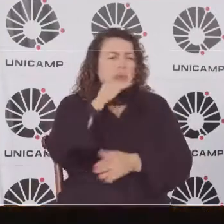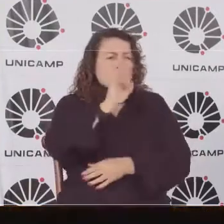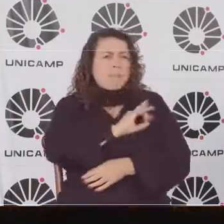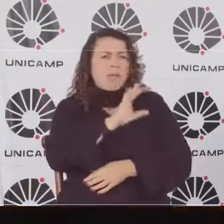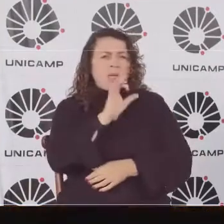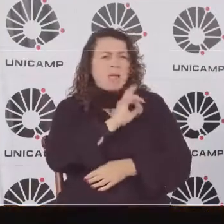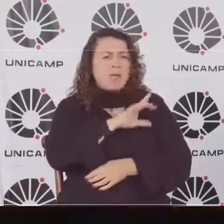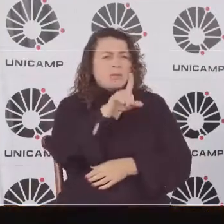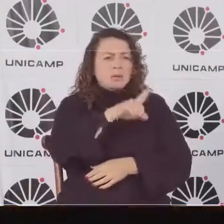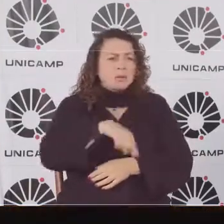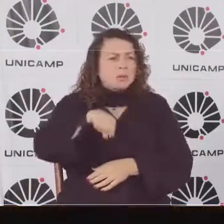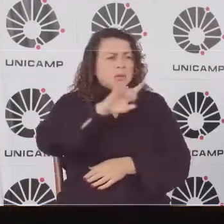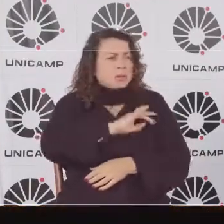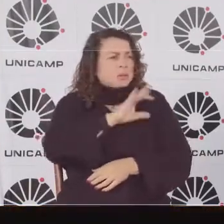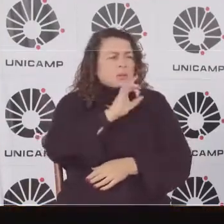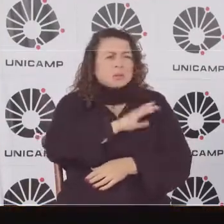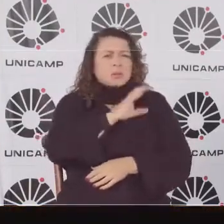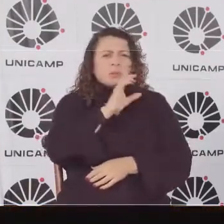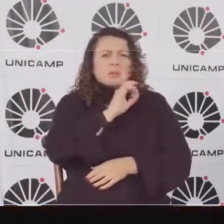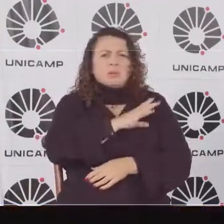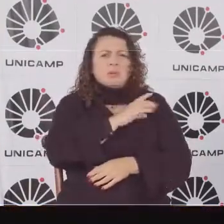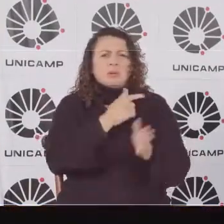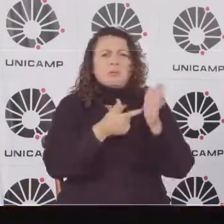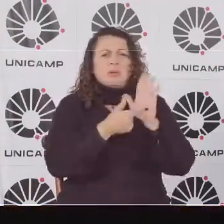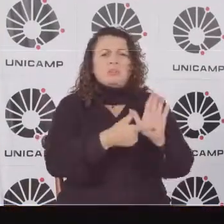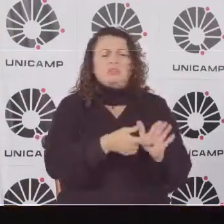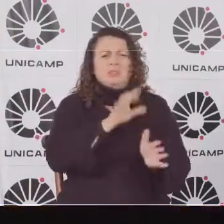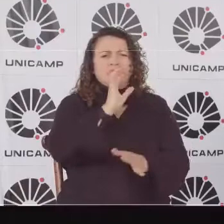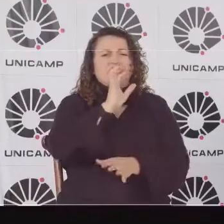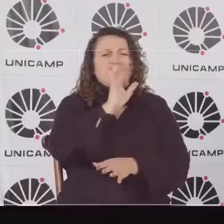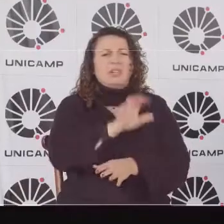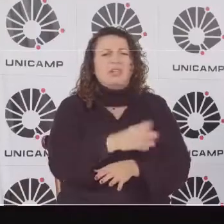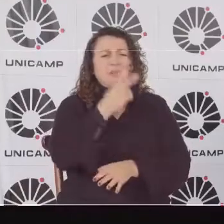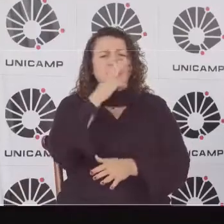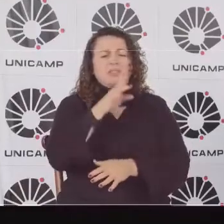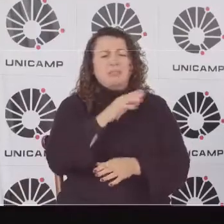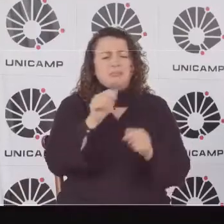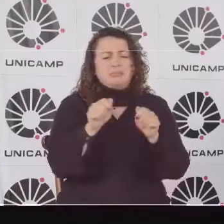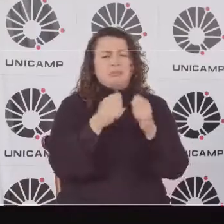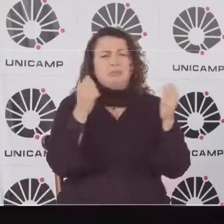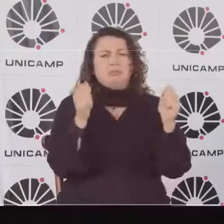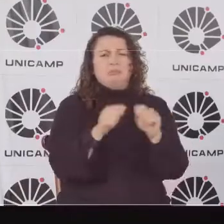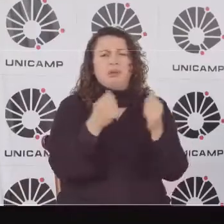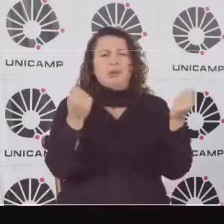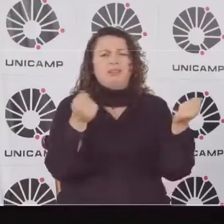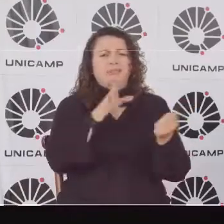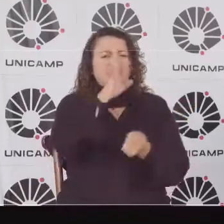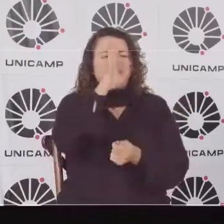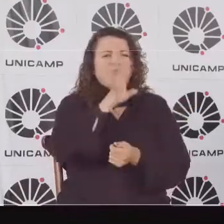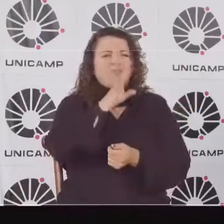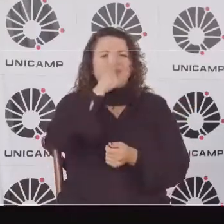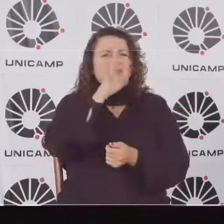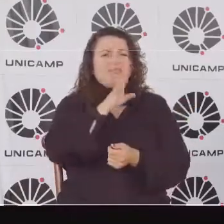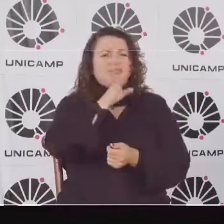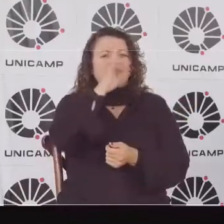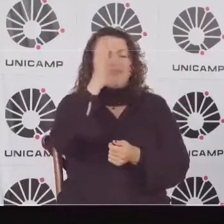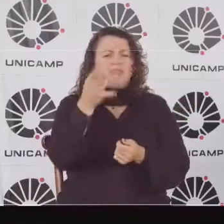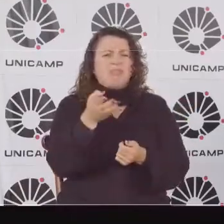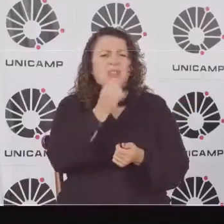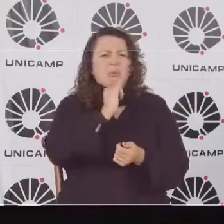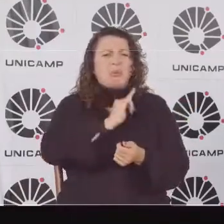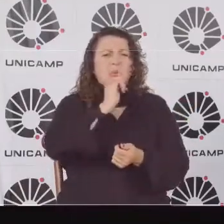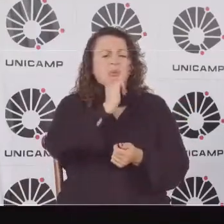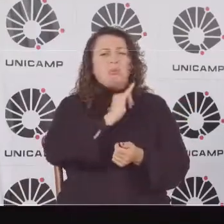medo escorrendo pelo ridículo como uma tolice uma estultice uma